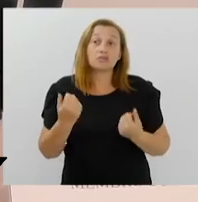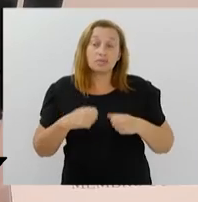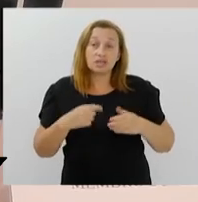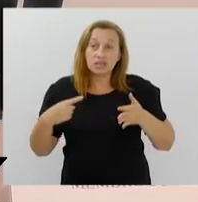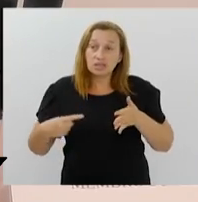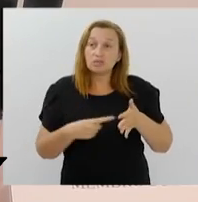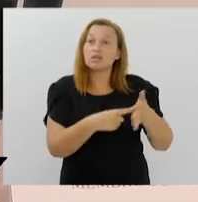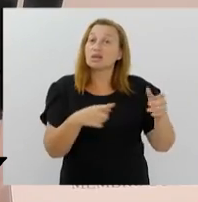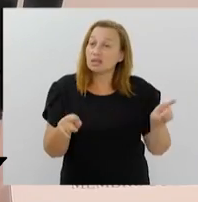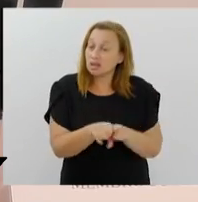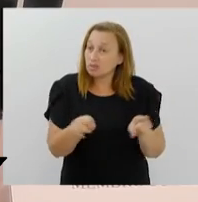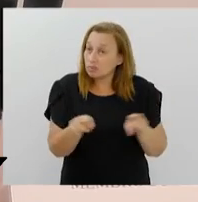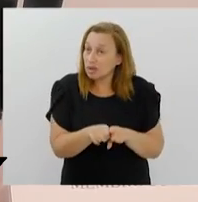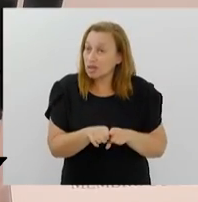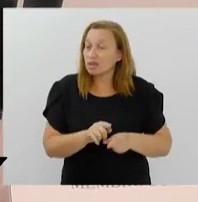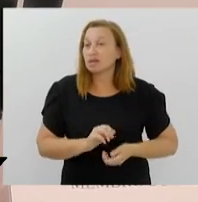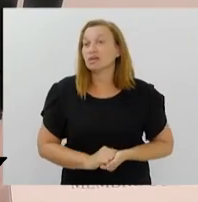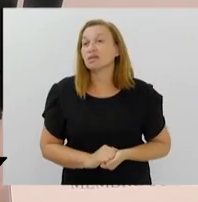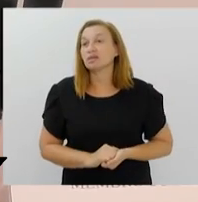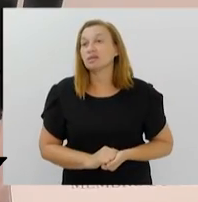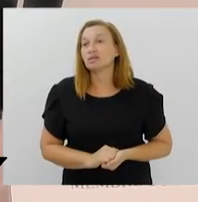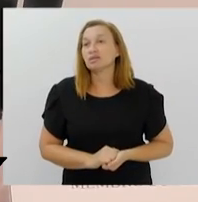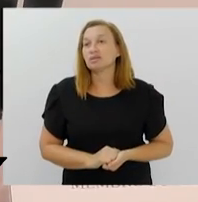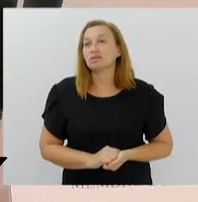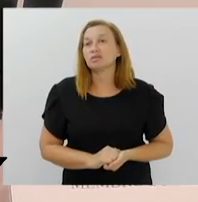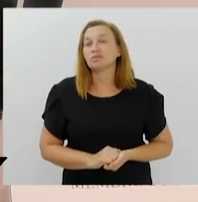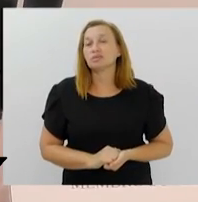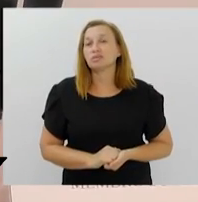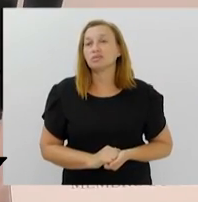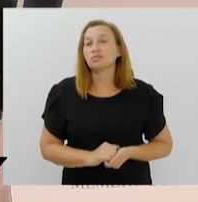denunciadas em função dessa